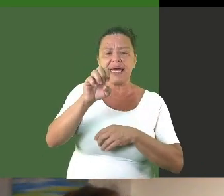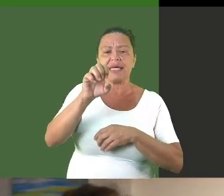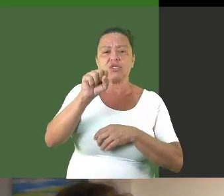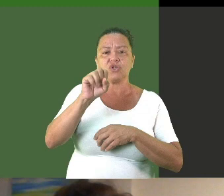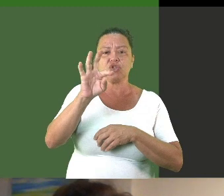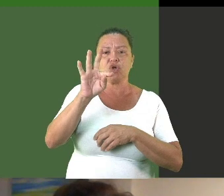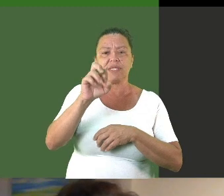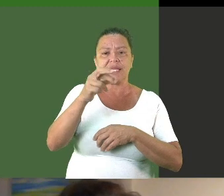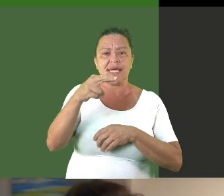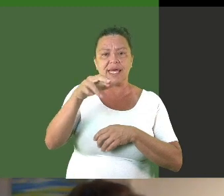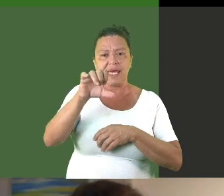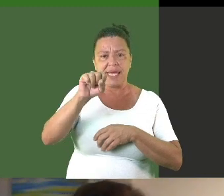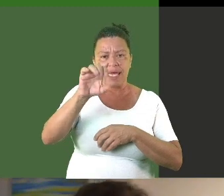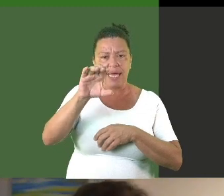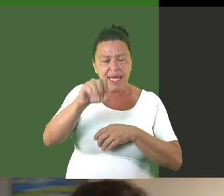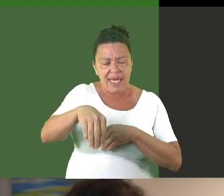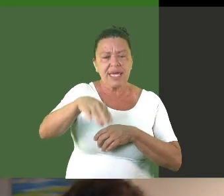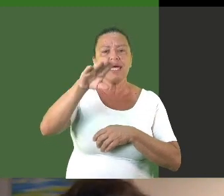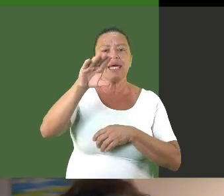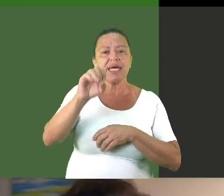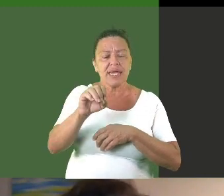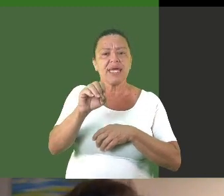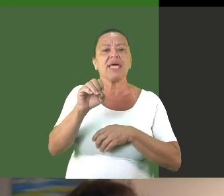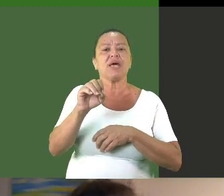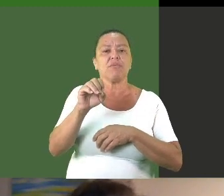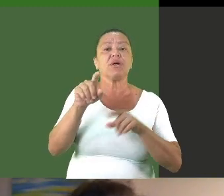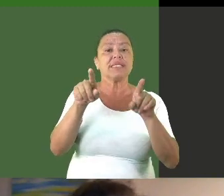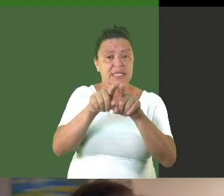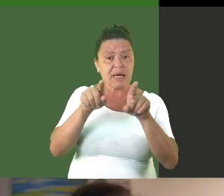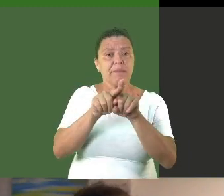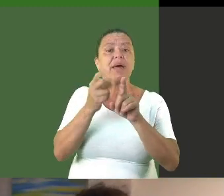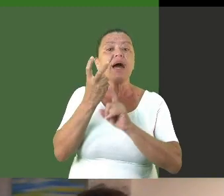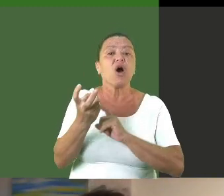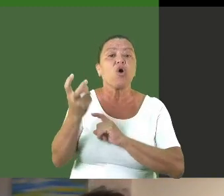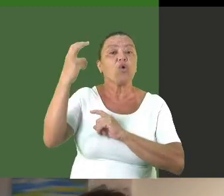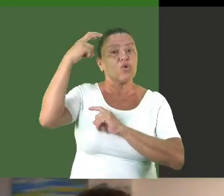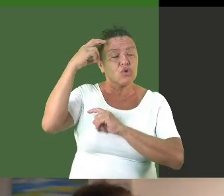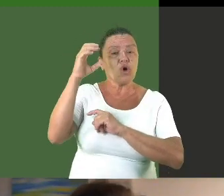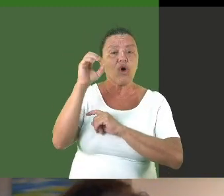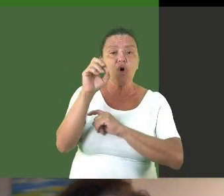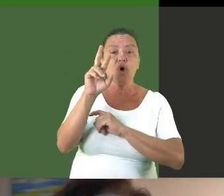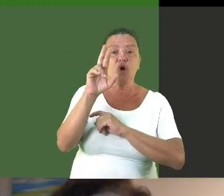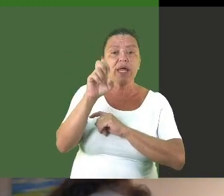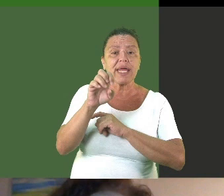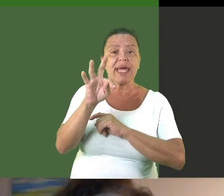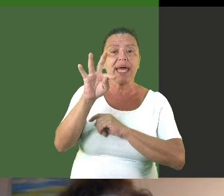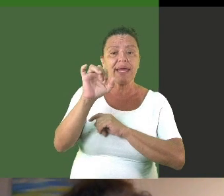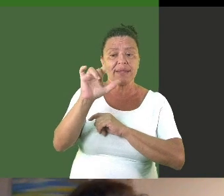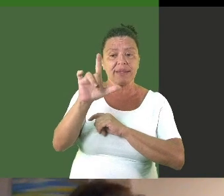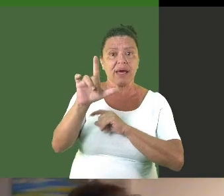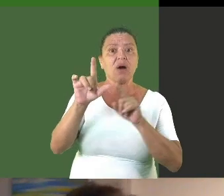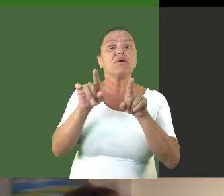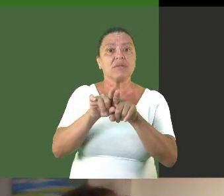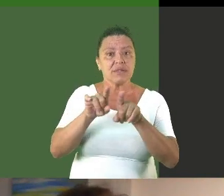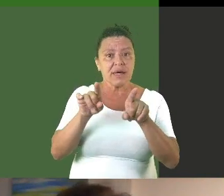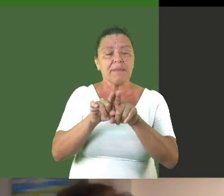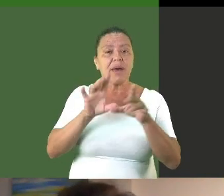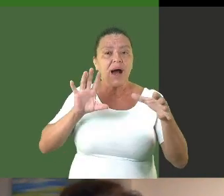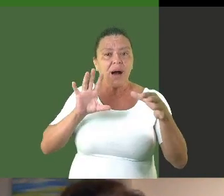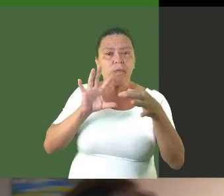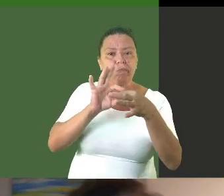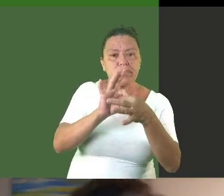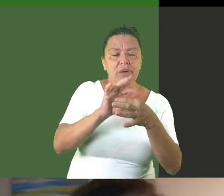fui buscar um pouquinho da cultura oriental, para que a gente possa então fazer uma junção com aquilo que